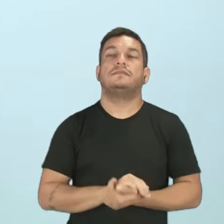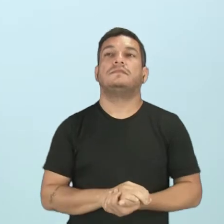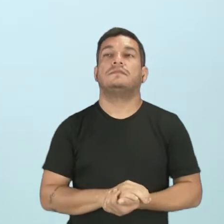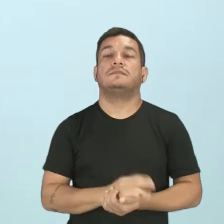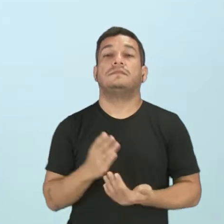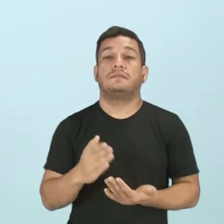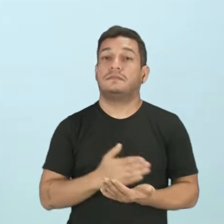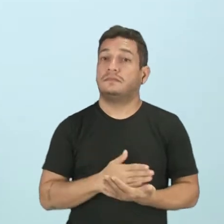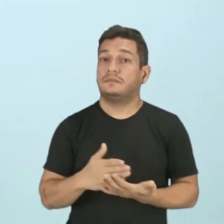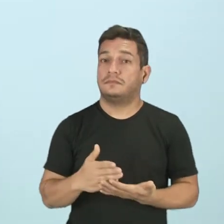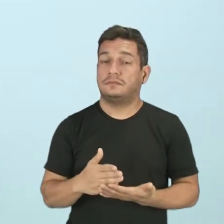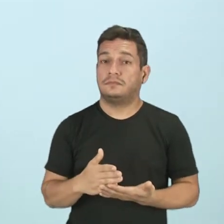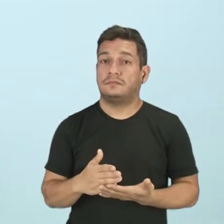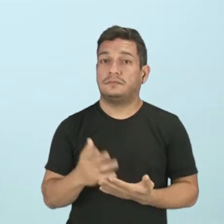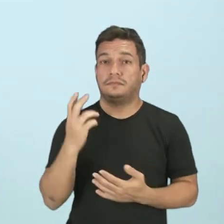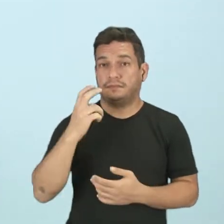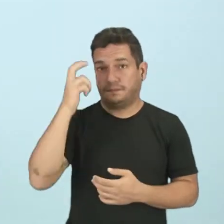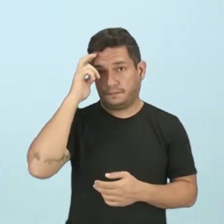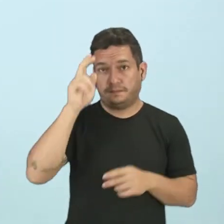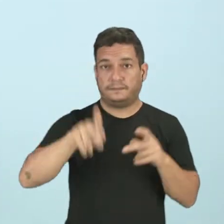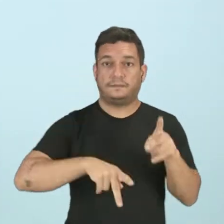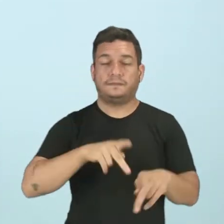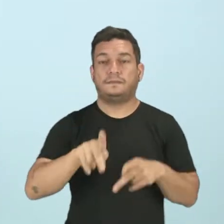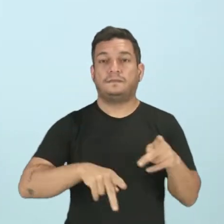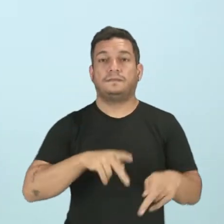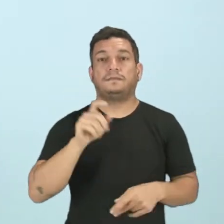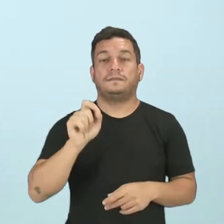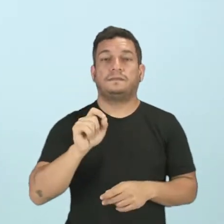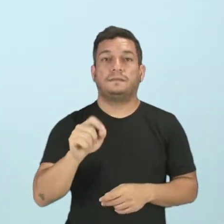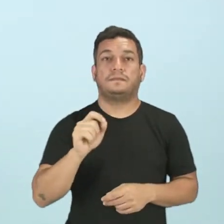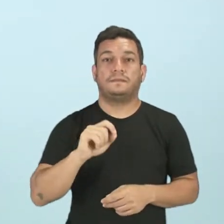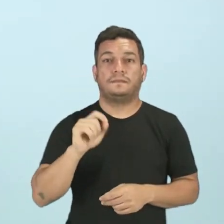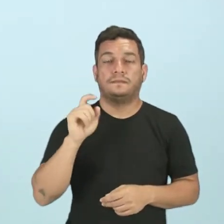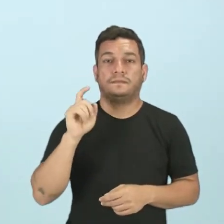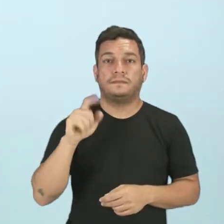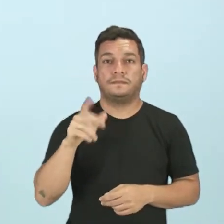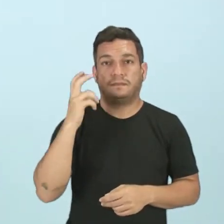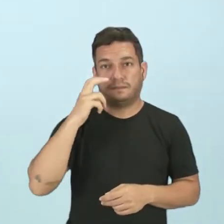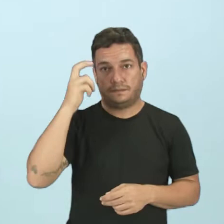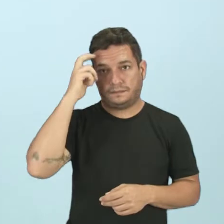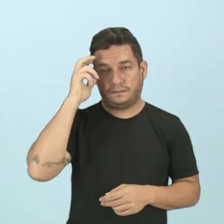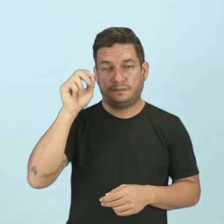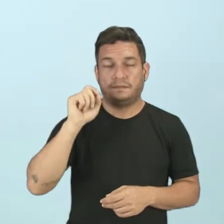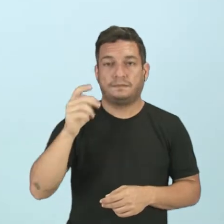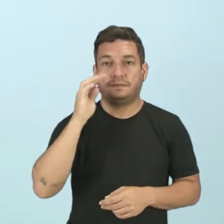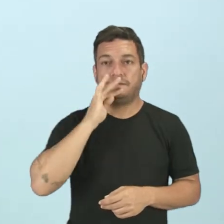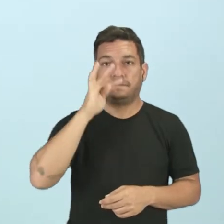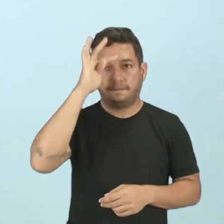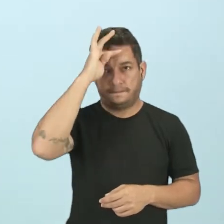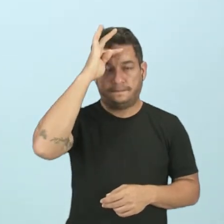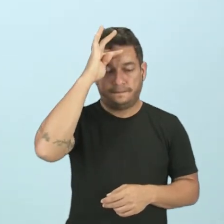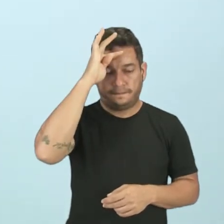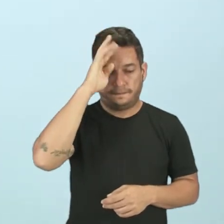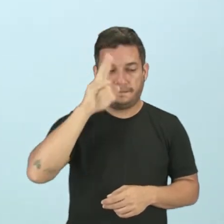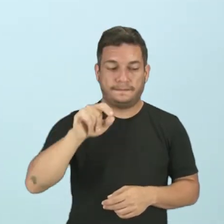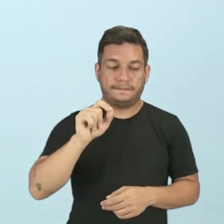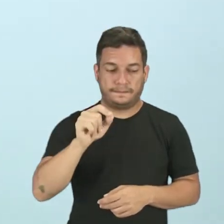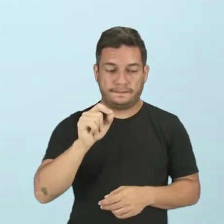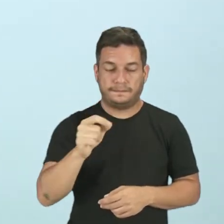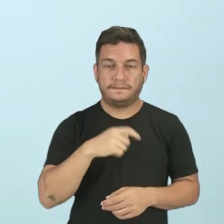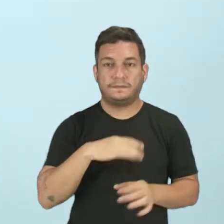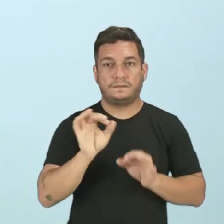Para começar, a cultura popular, ela é, logicamente, uma cultura da tradição. Ela vai